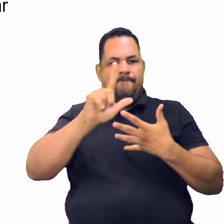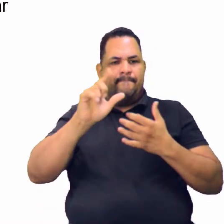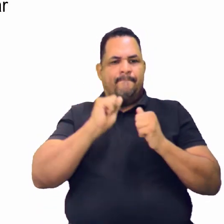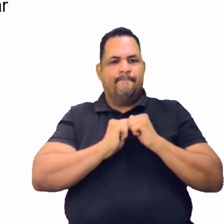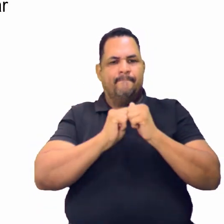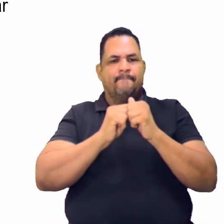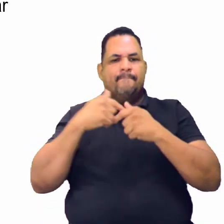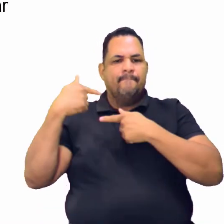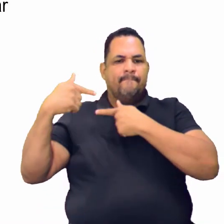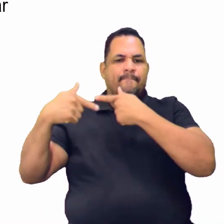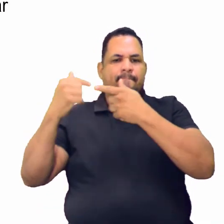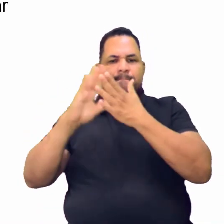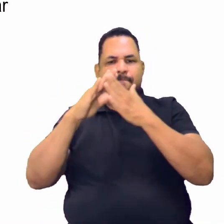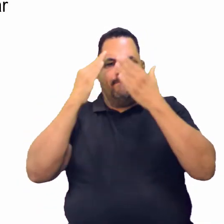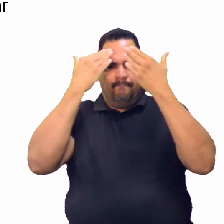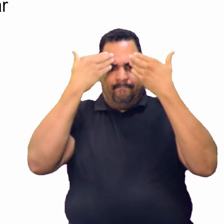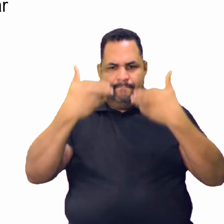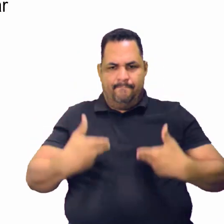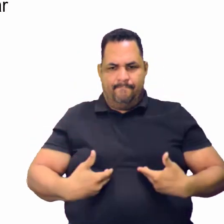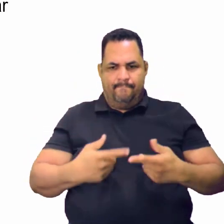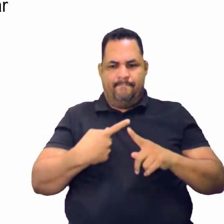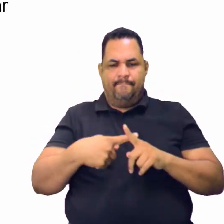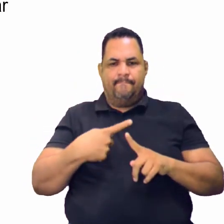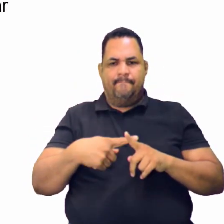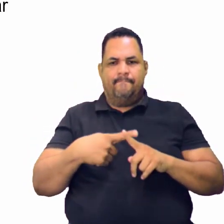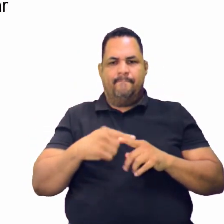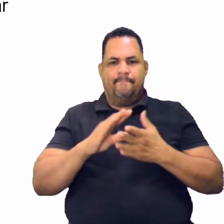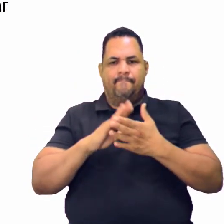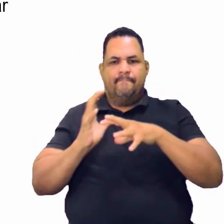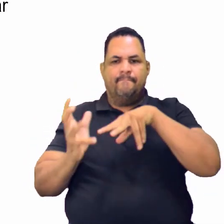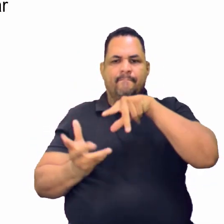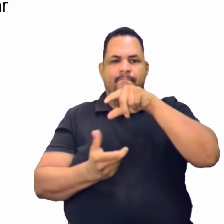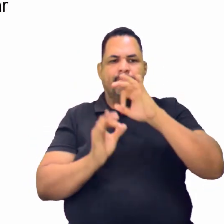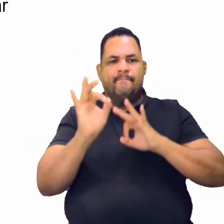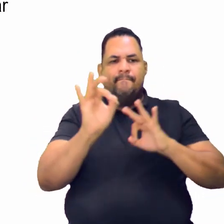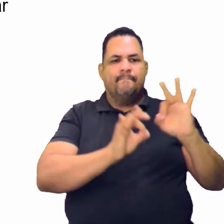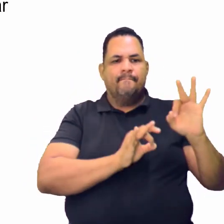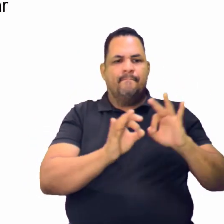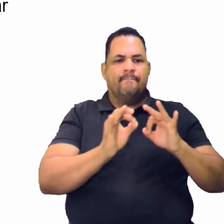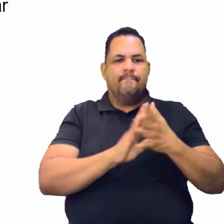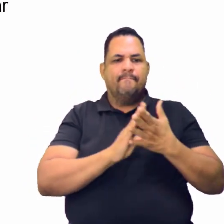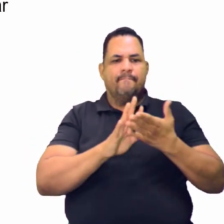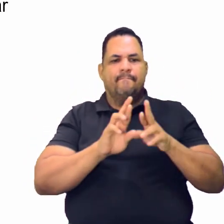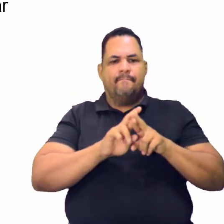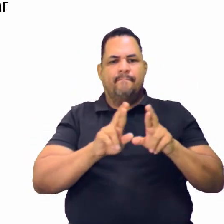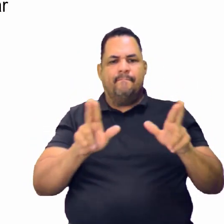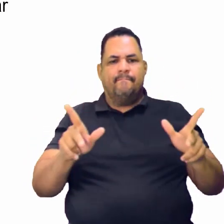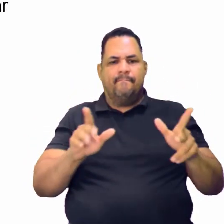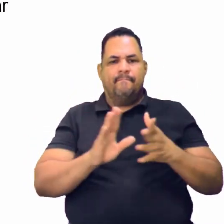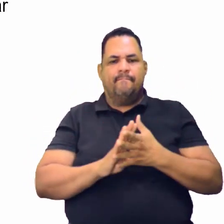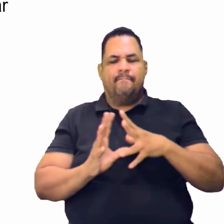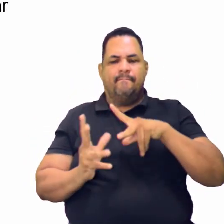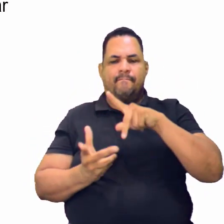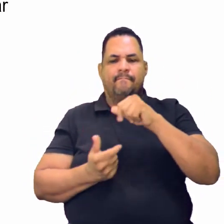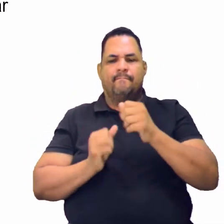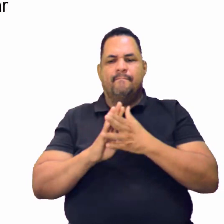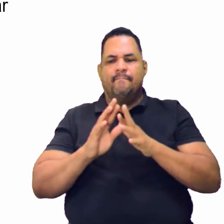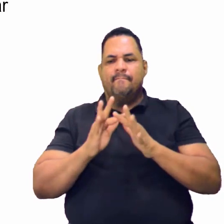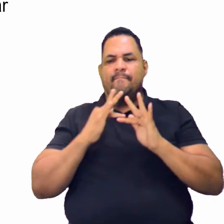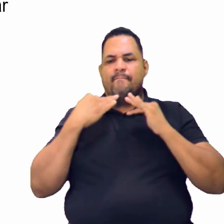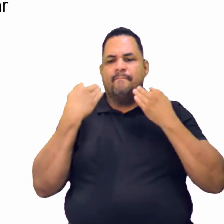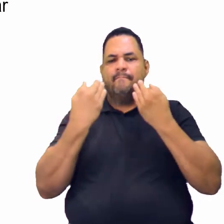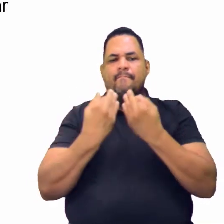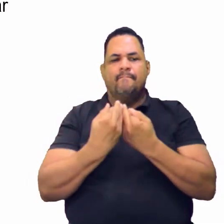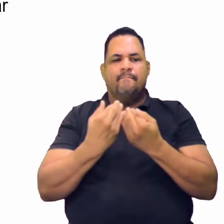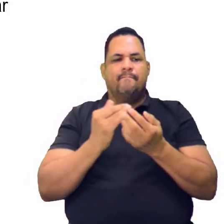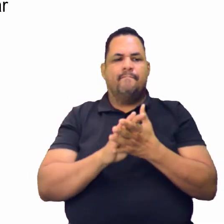Literatura acompanha a trajetória humana, pois os mundos construídos por ela são completamente distintos dos mundos